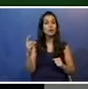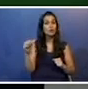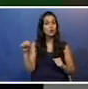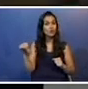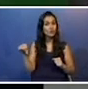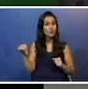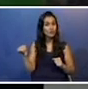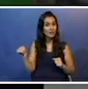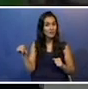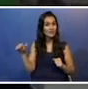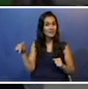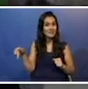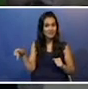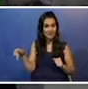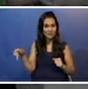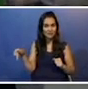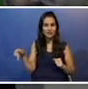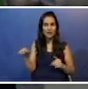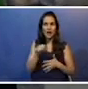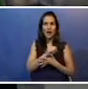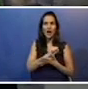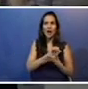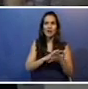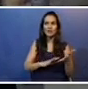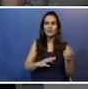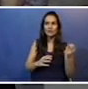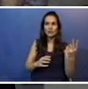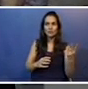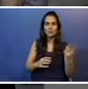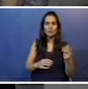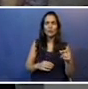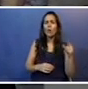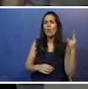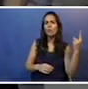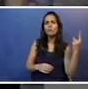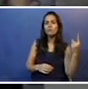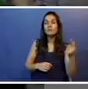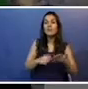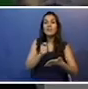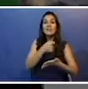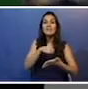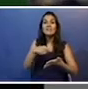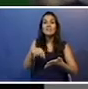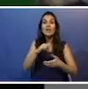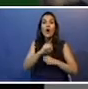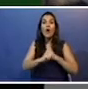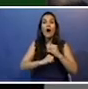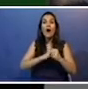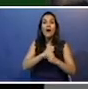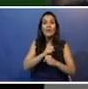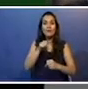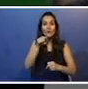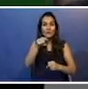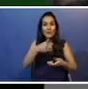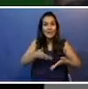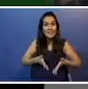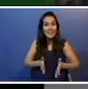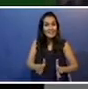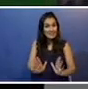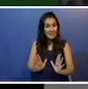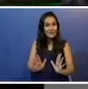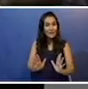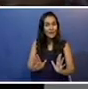197, atividade 2. 1. Escreva o ano em que você